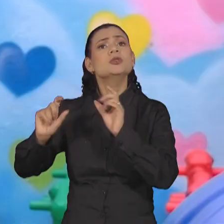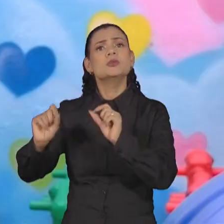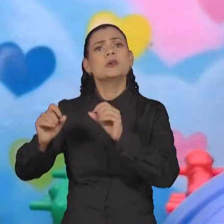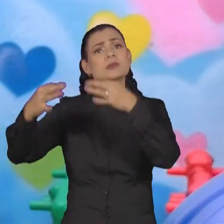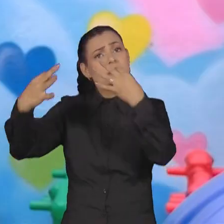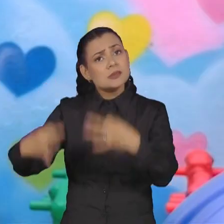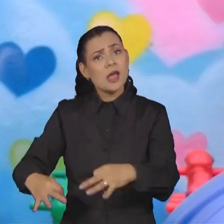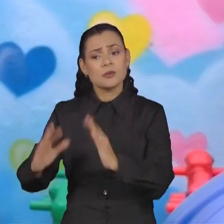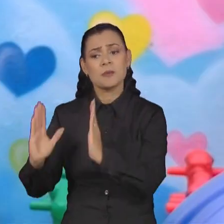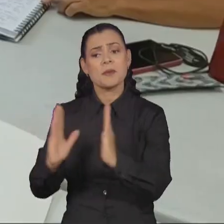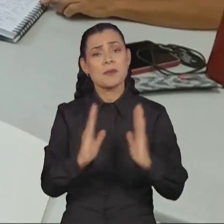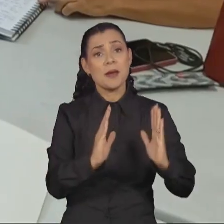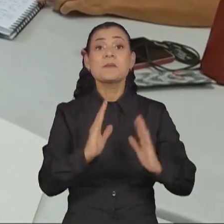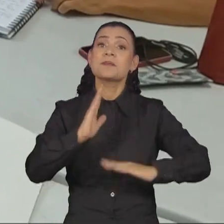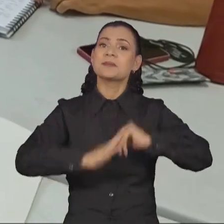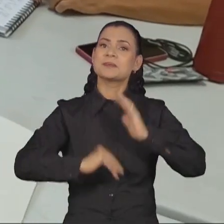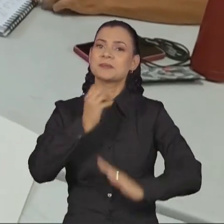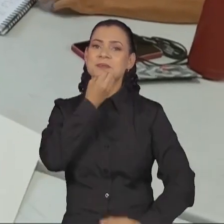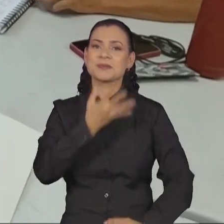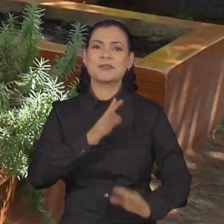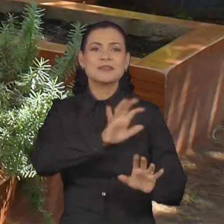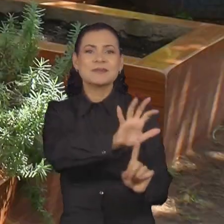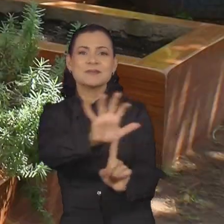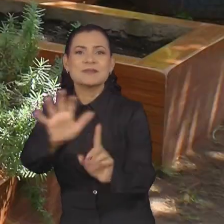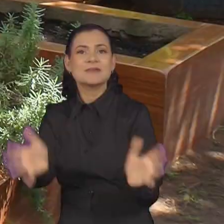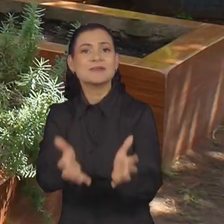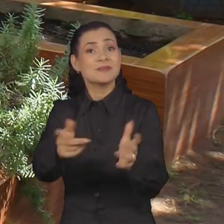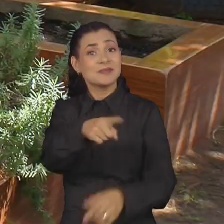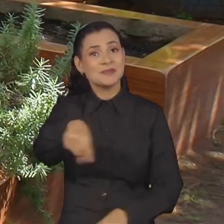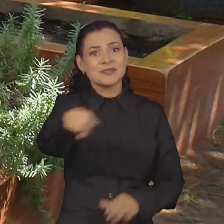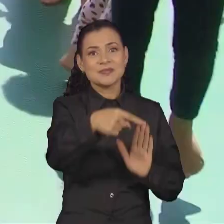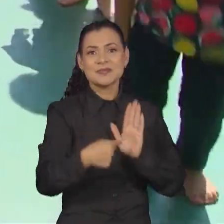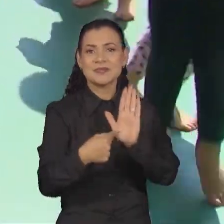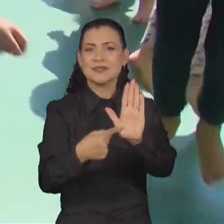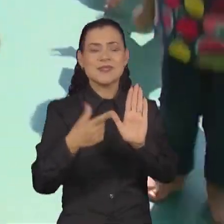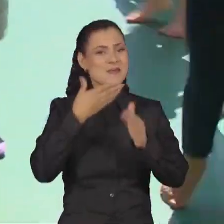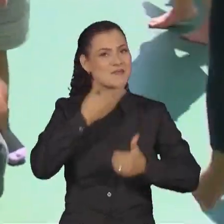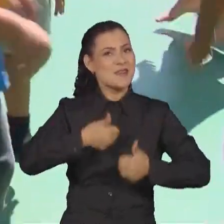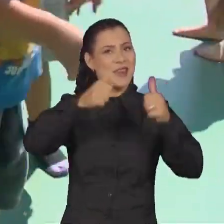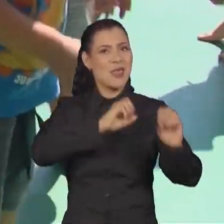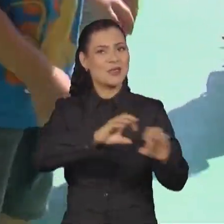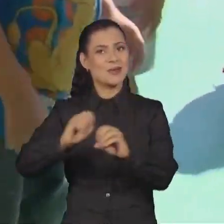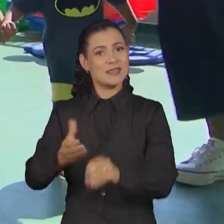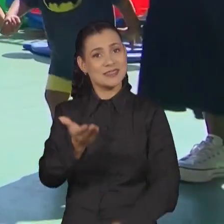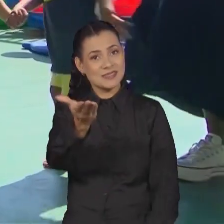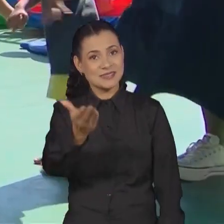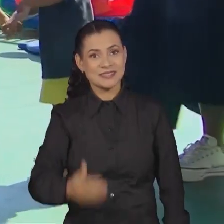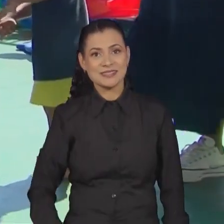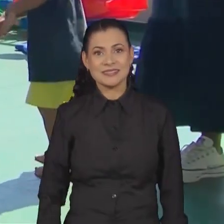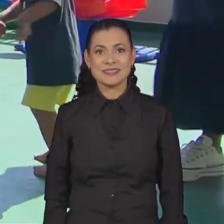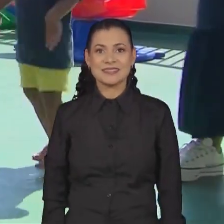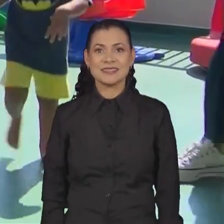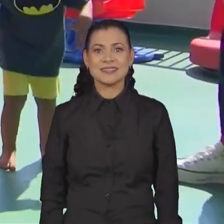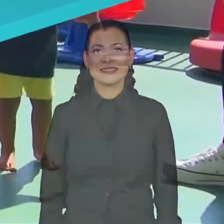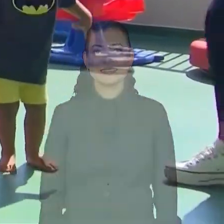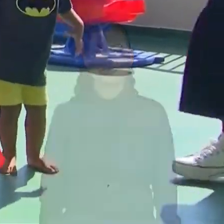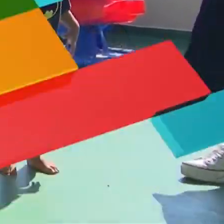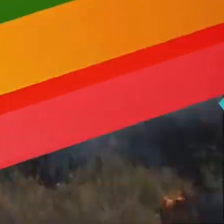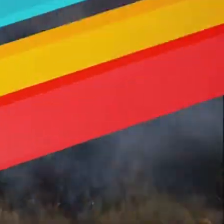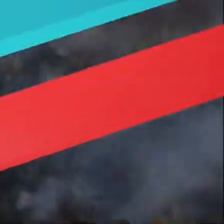lixo. Boas Práticas vem para inspirar e mostrar para você o melhor da educação.